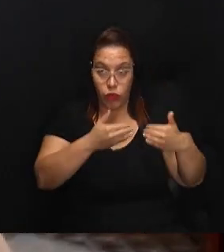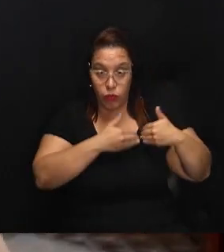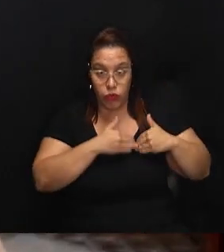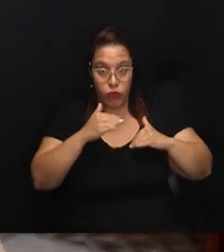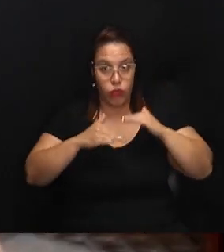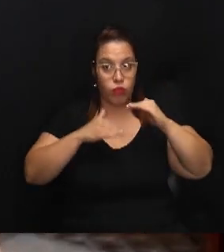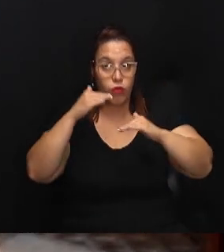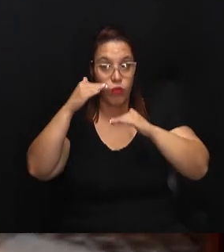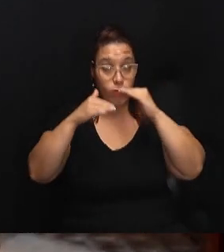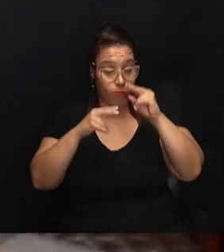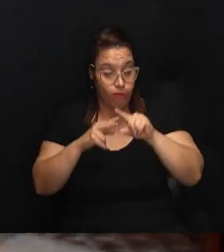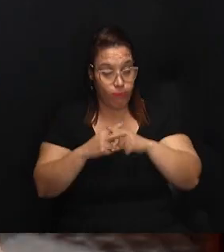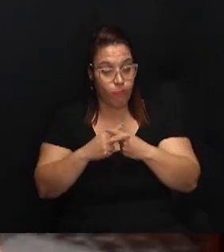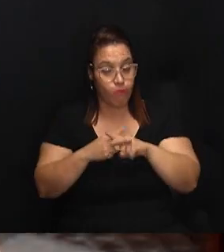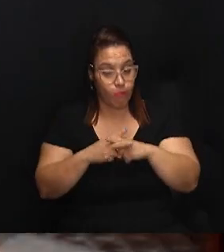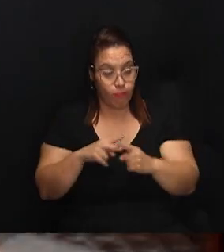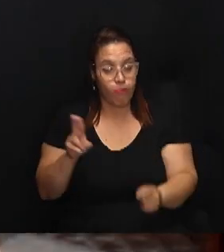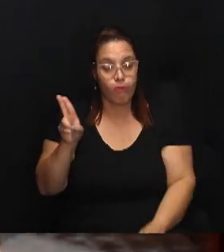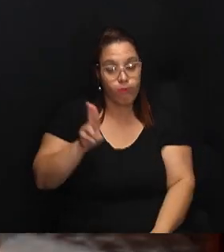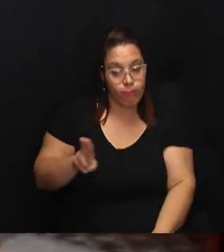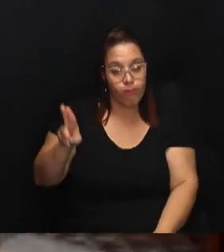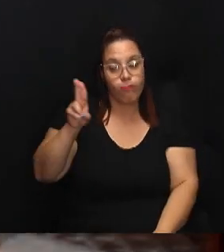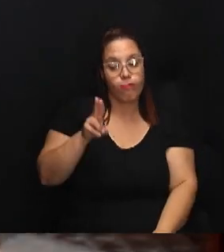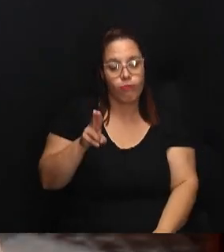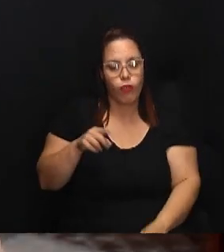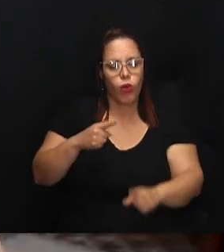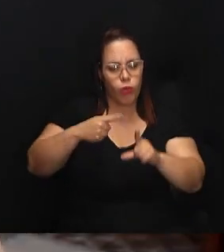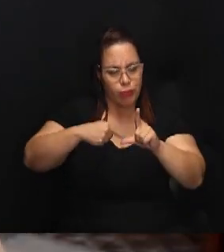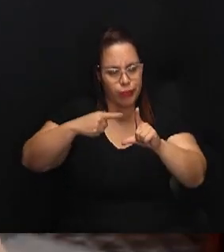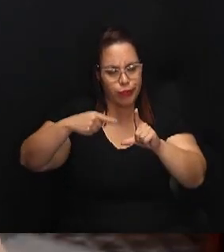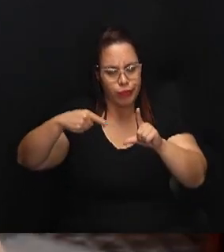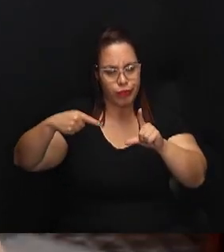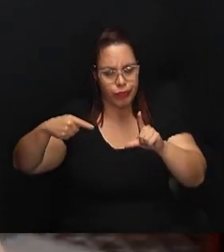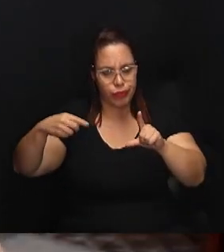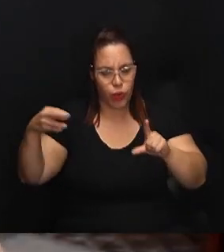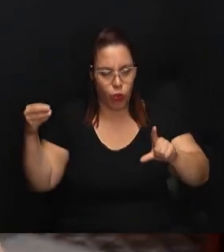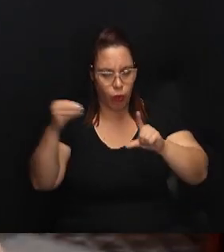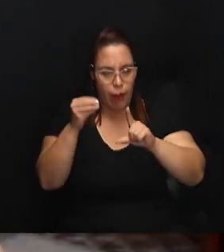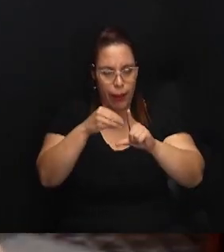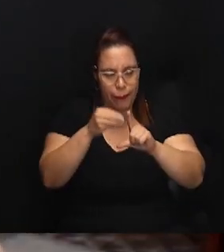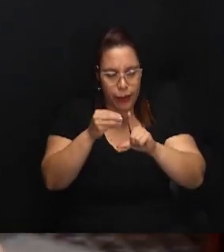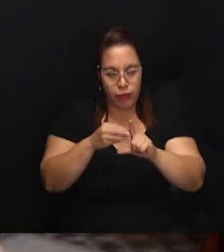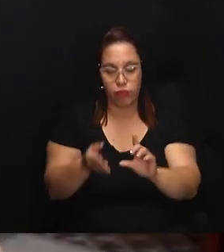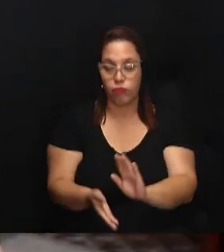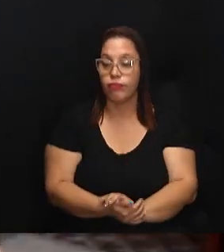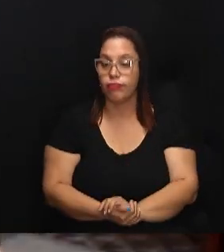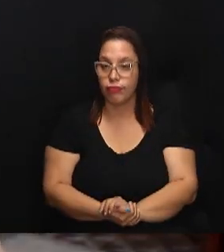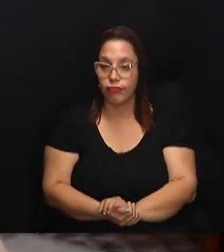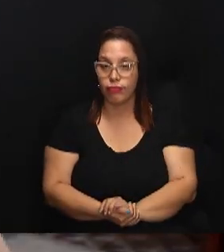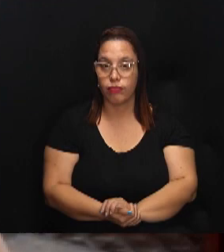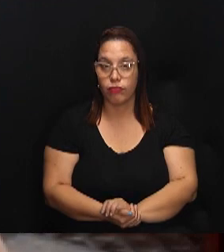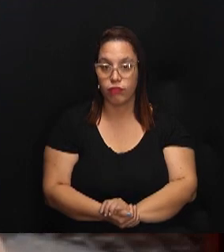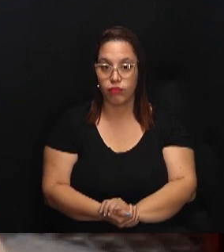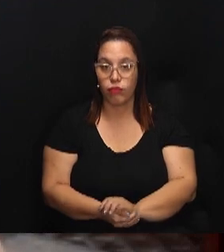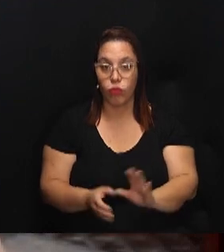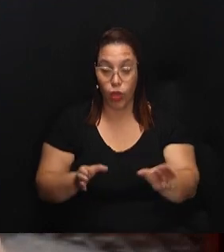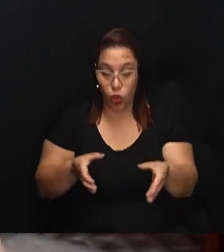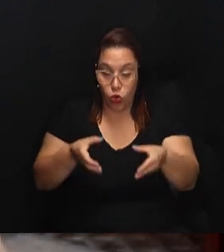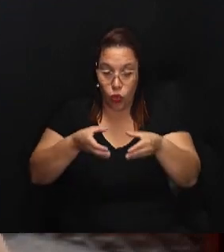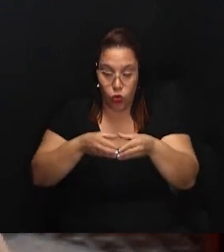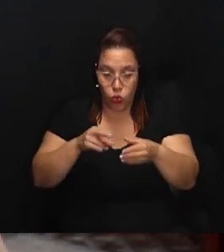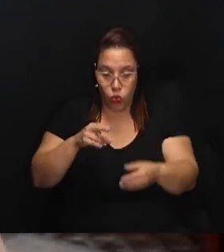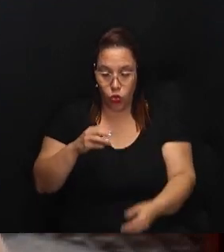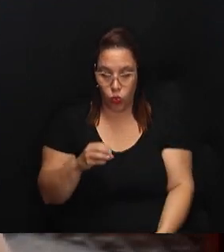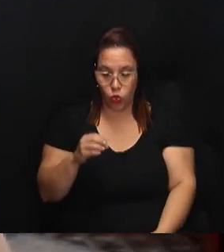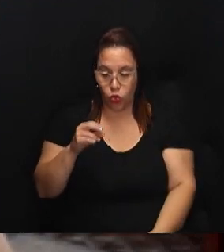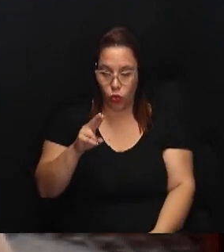grupo responsável por desenvolver várias das ferramentas que nós usamos para coletar os dados, né? Então, eles desenvolveram uma espécie de